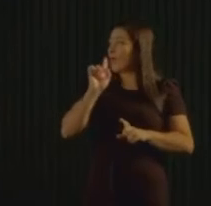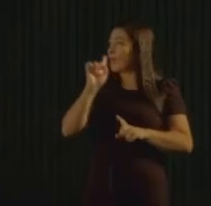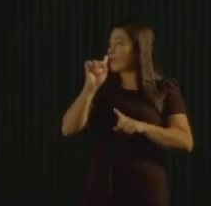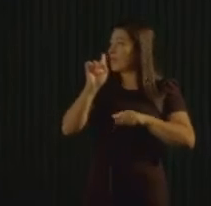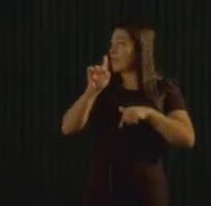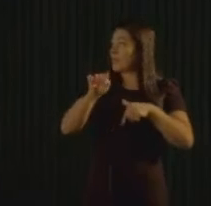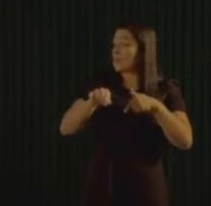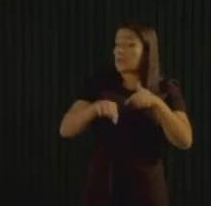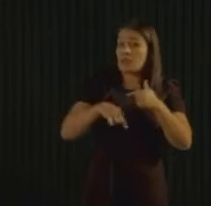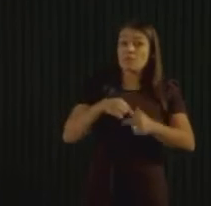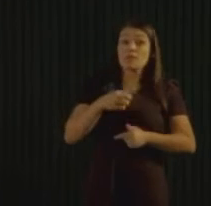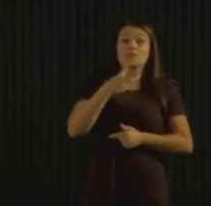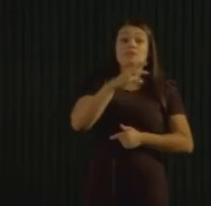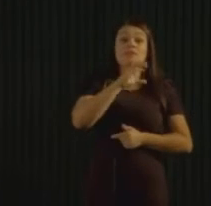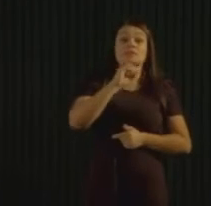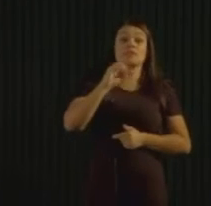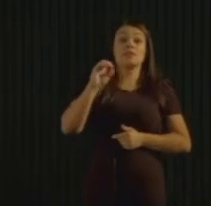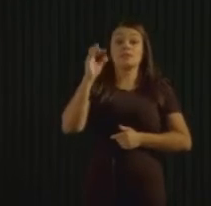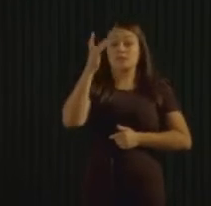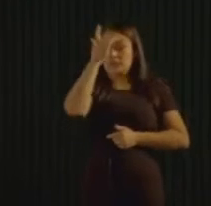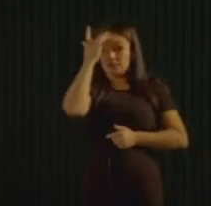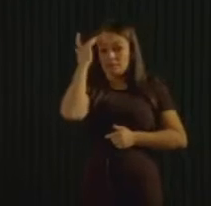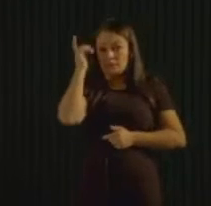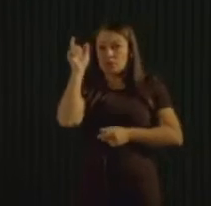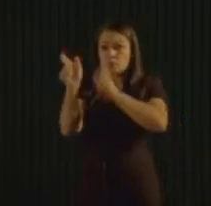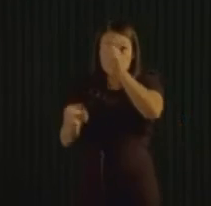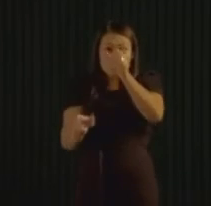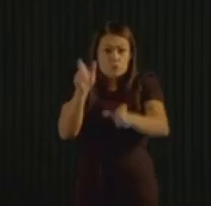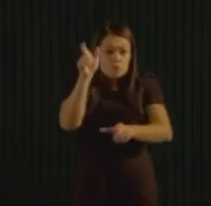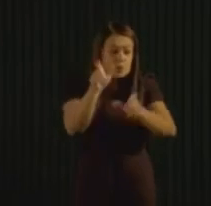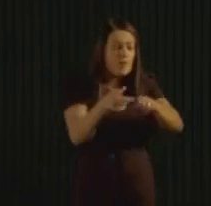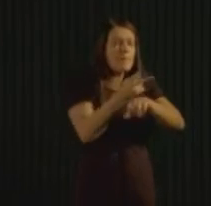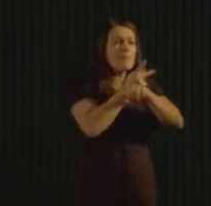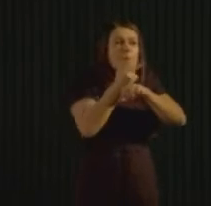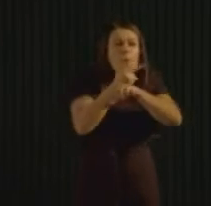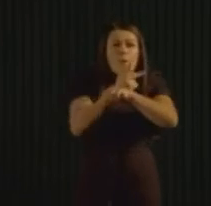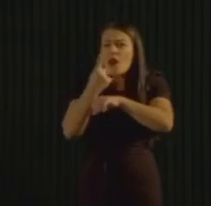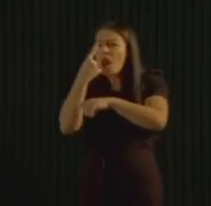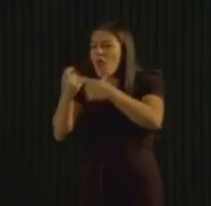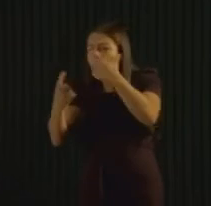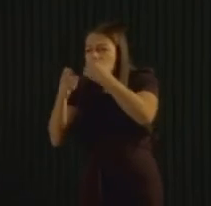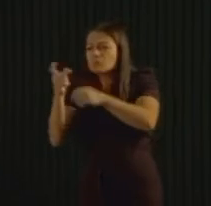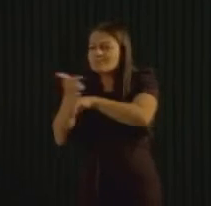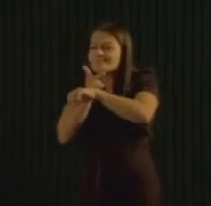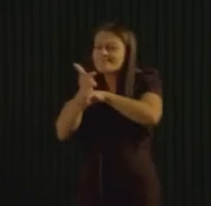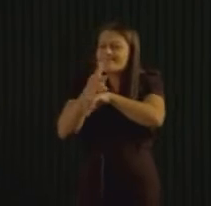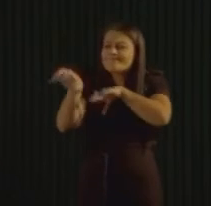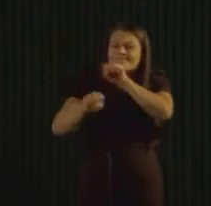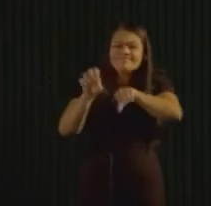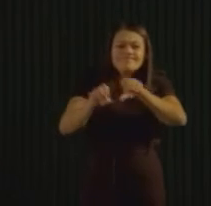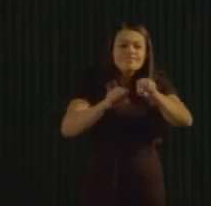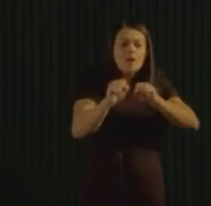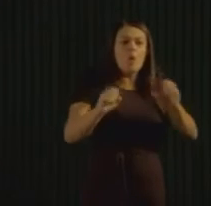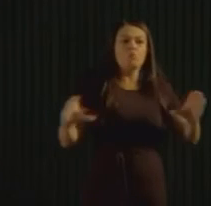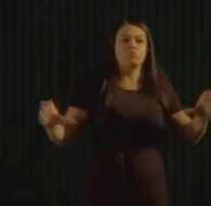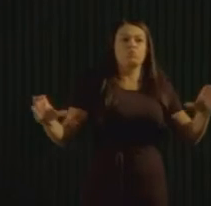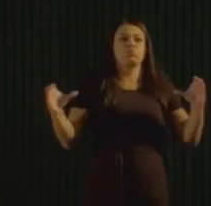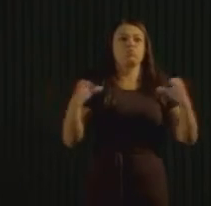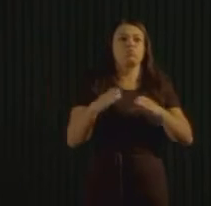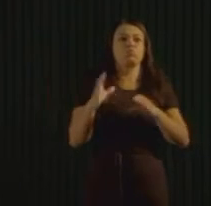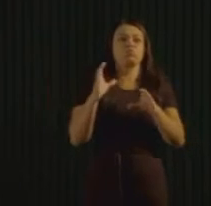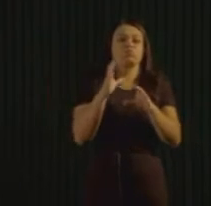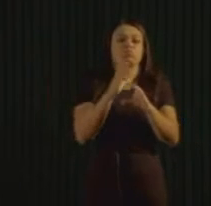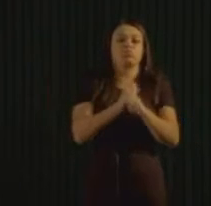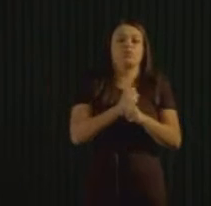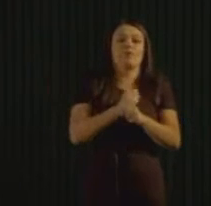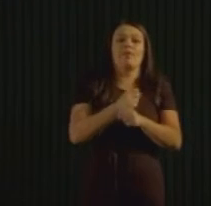depois de 90 minutos, com 300 voluntários numa ação de despoluição de praia, esse é o resultado. Então aqui, na maior parte da lona, você